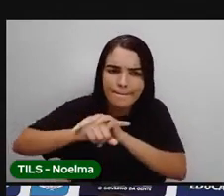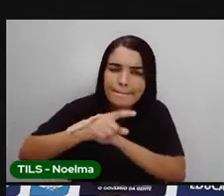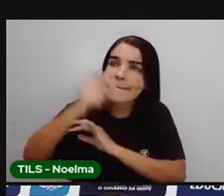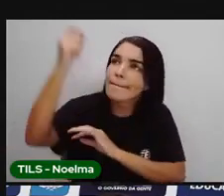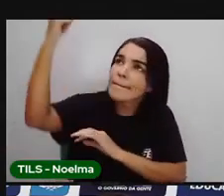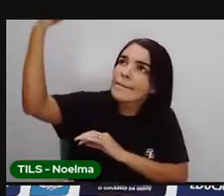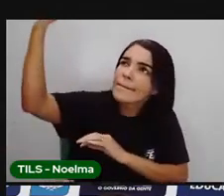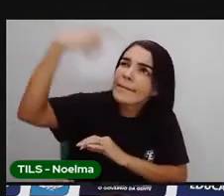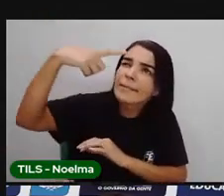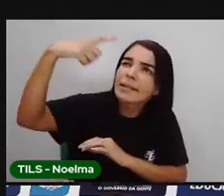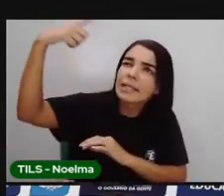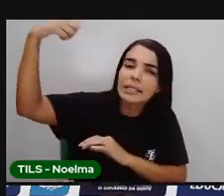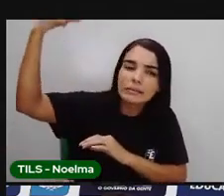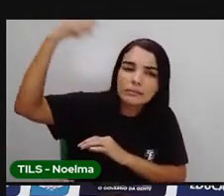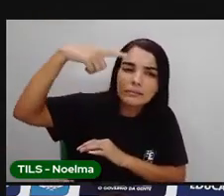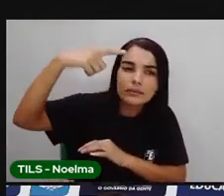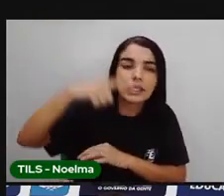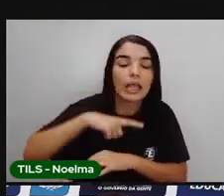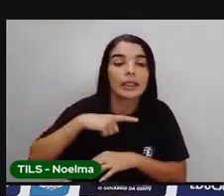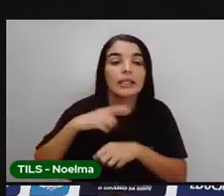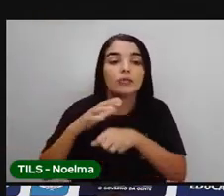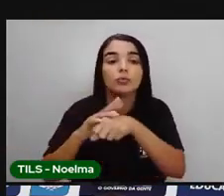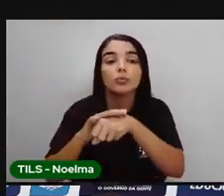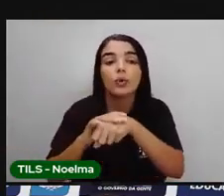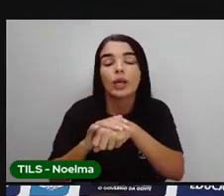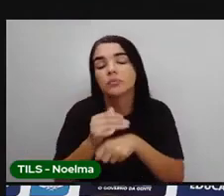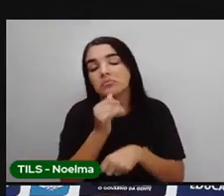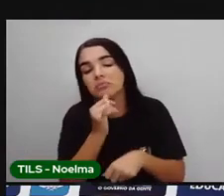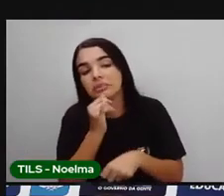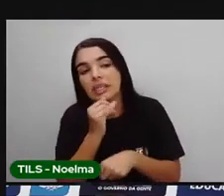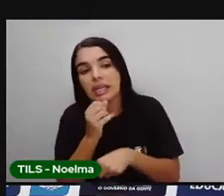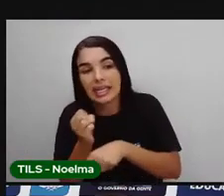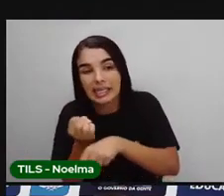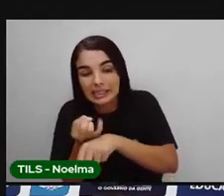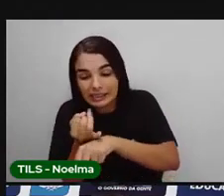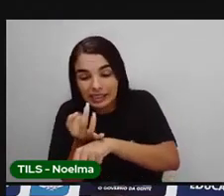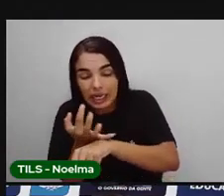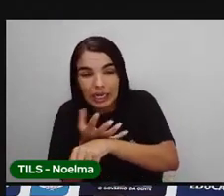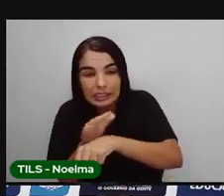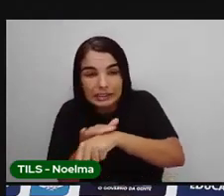raios solares podem provocar doenças, né, como queimaduras, até mesmo